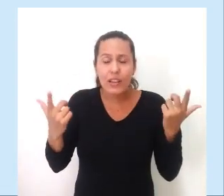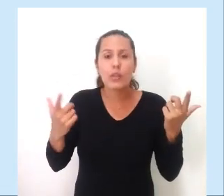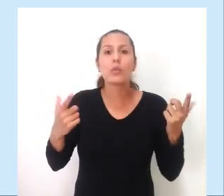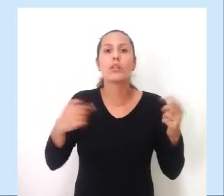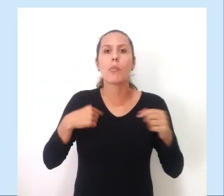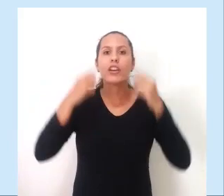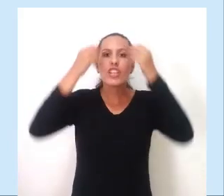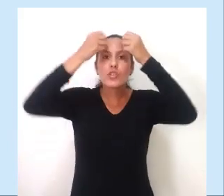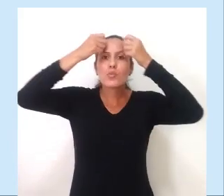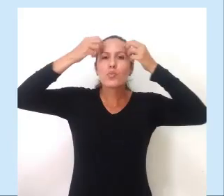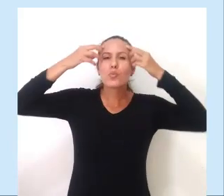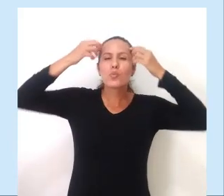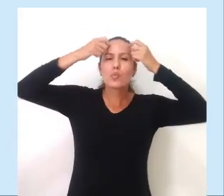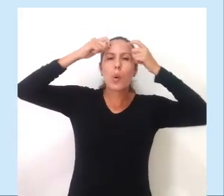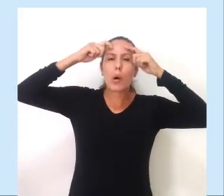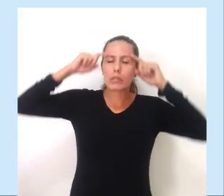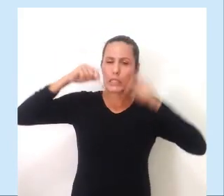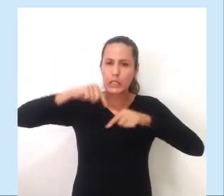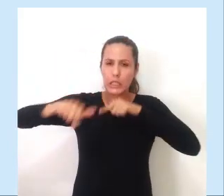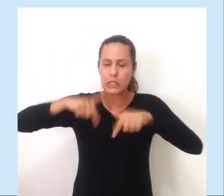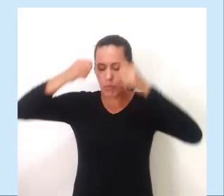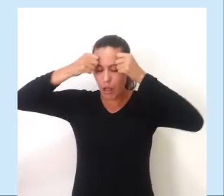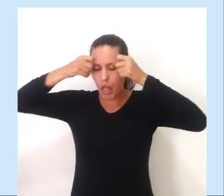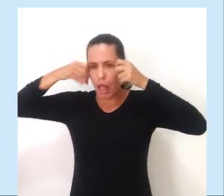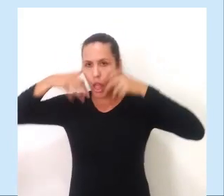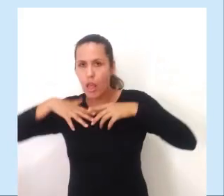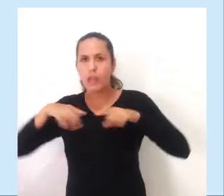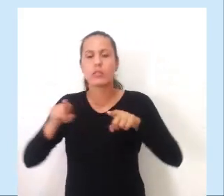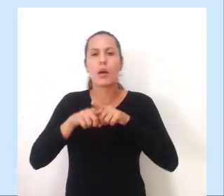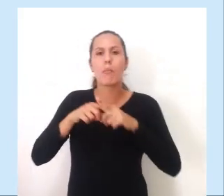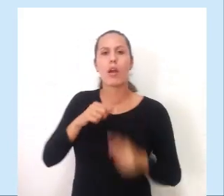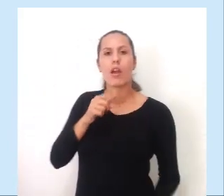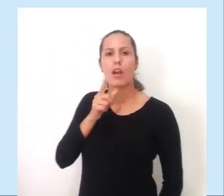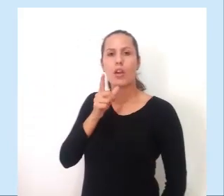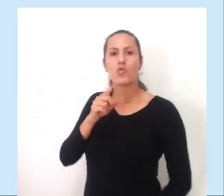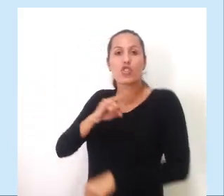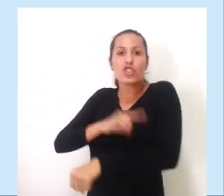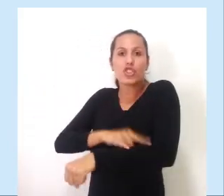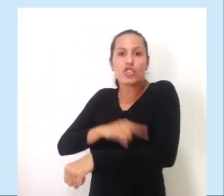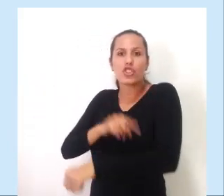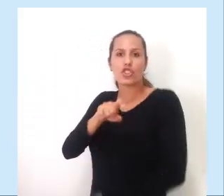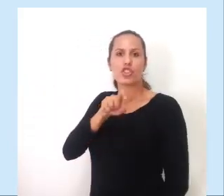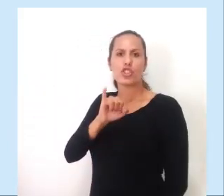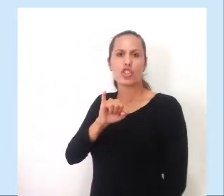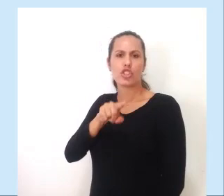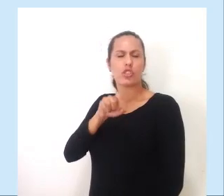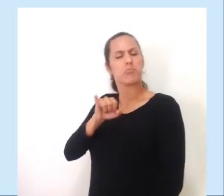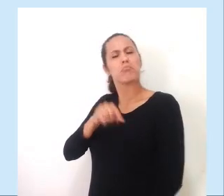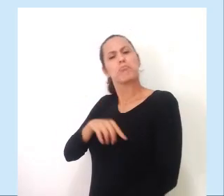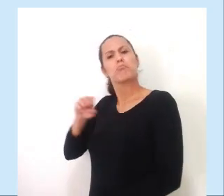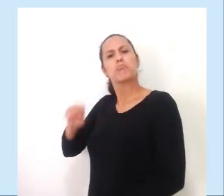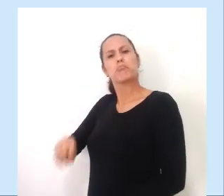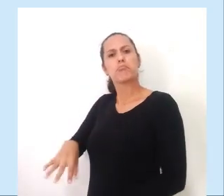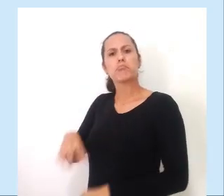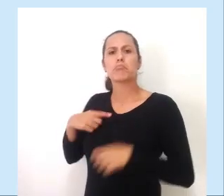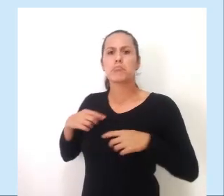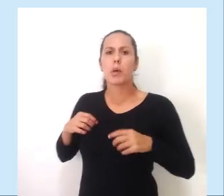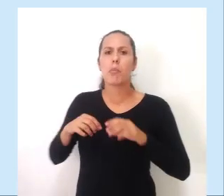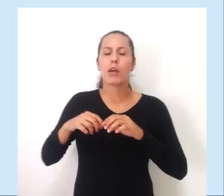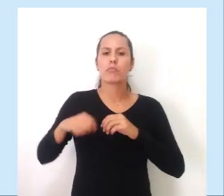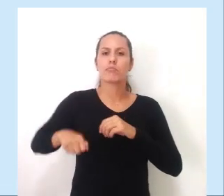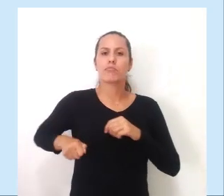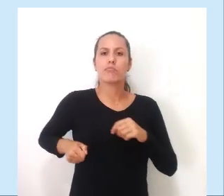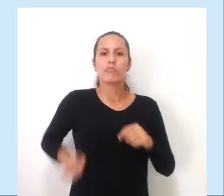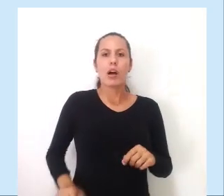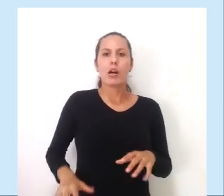água transpirando, a gente elimina a água urinando, a gente elimina a água evacuando. Mas muita